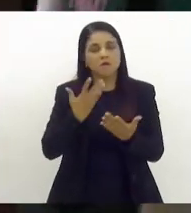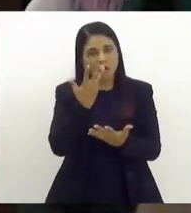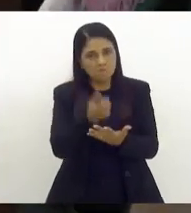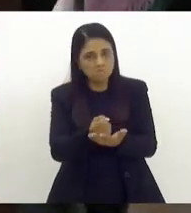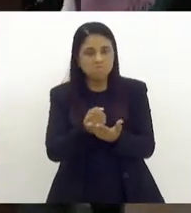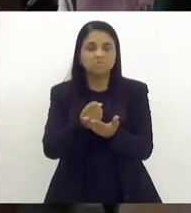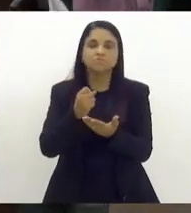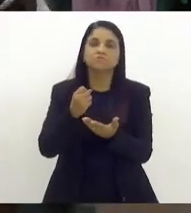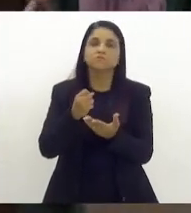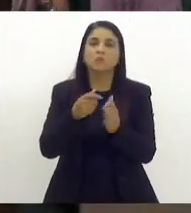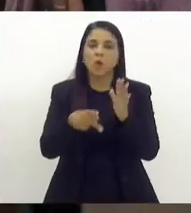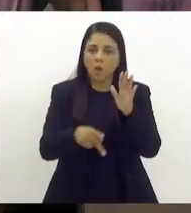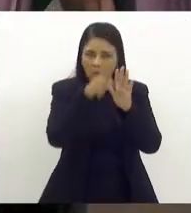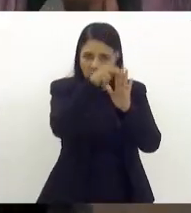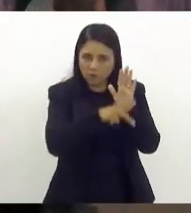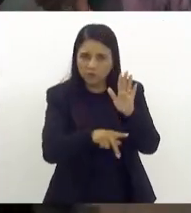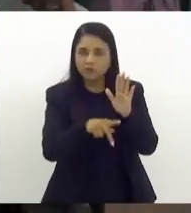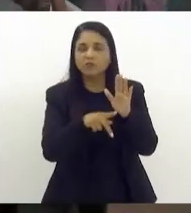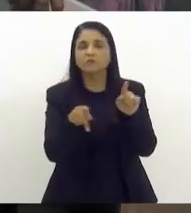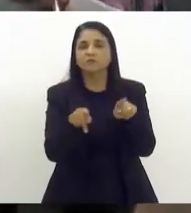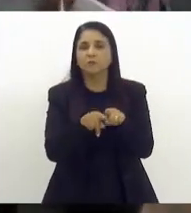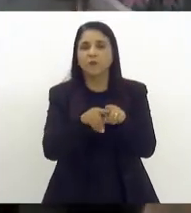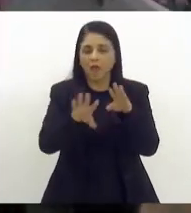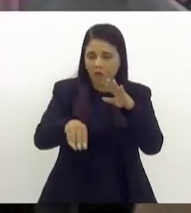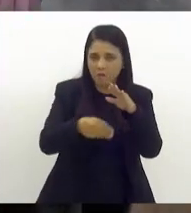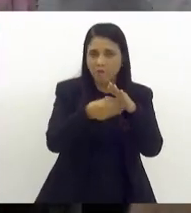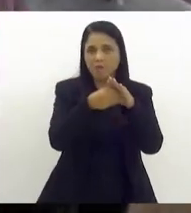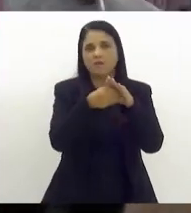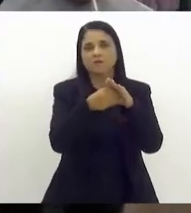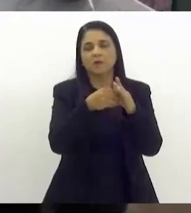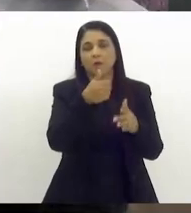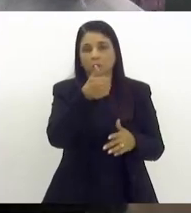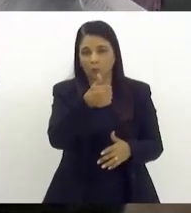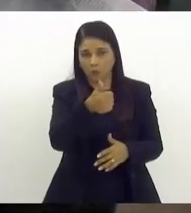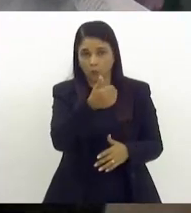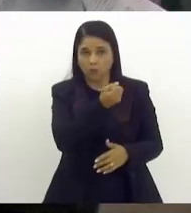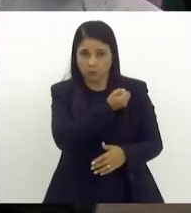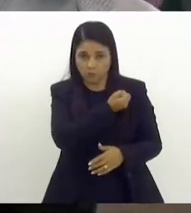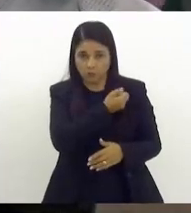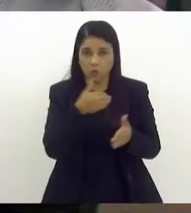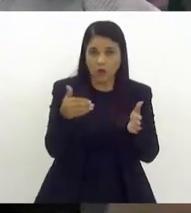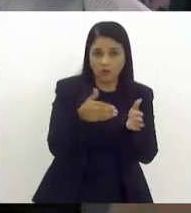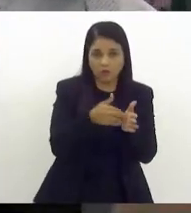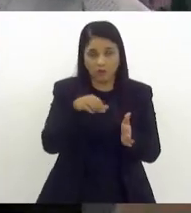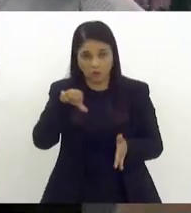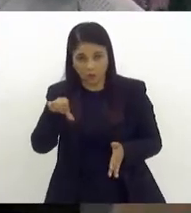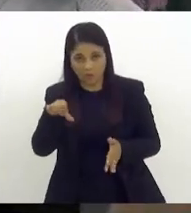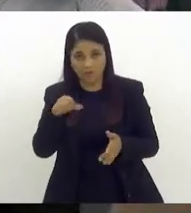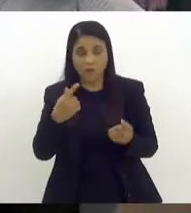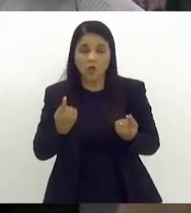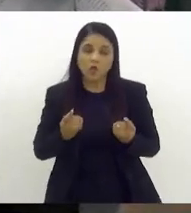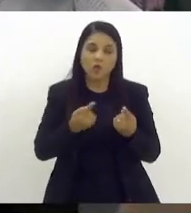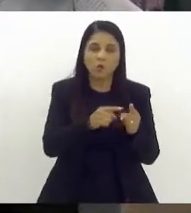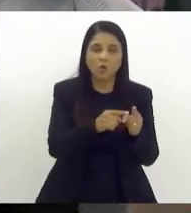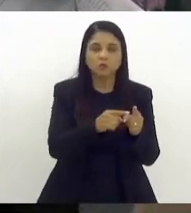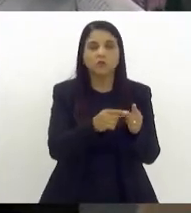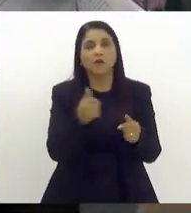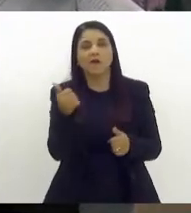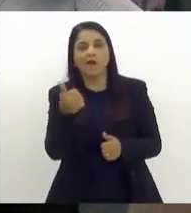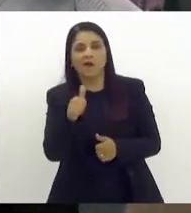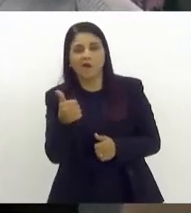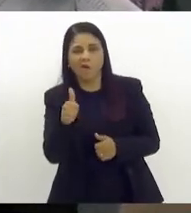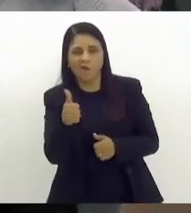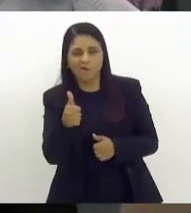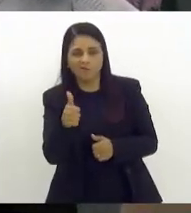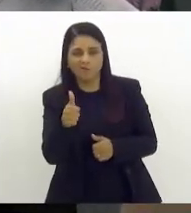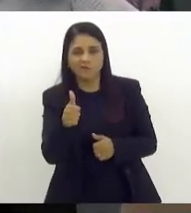ao projeto e favorável à emenda 1, de 1 a 9, e contrário à emenda 11